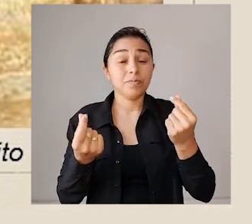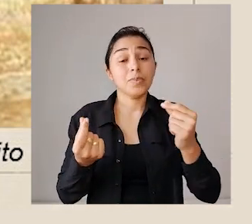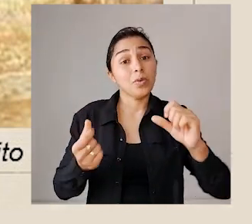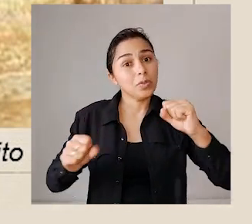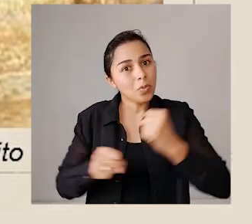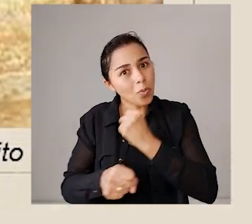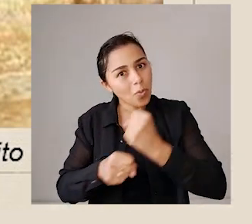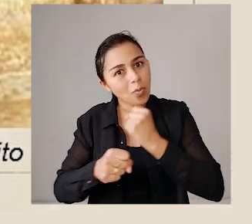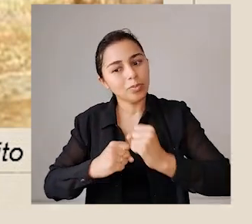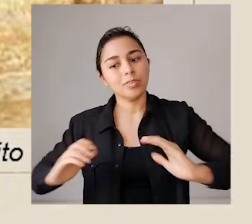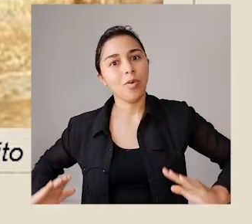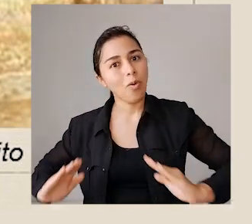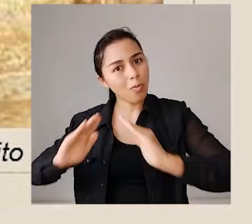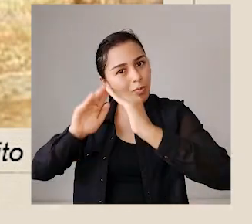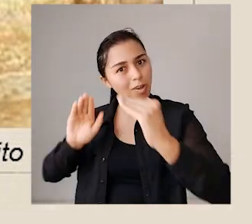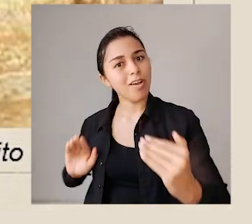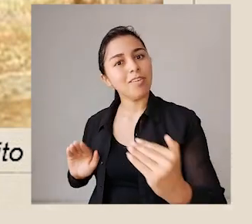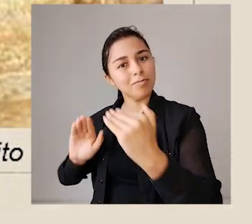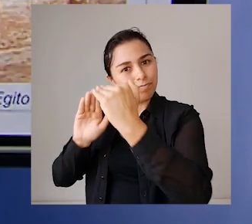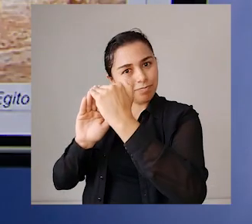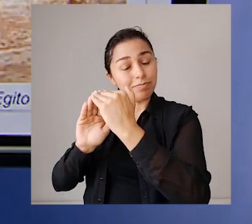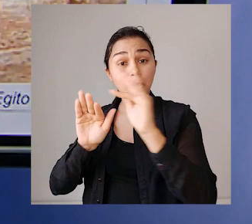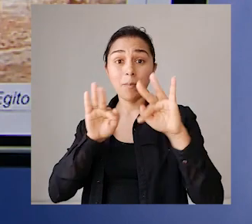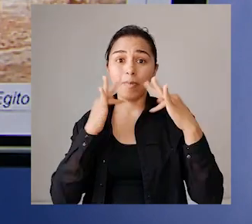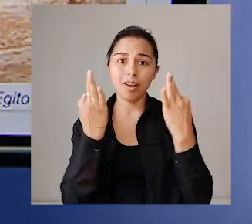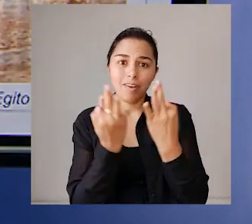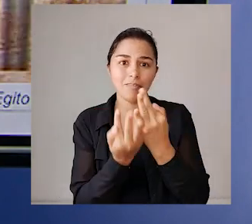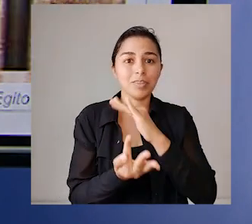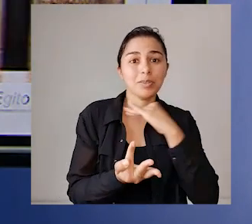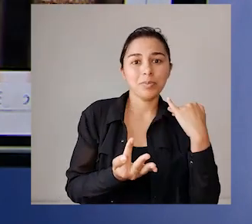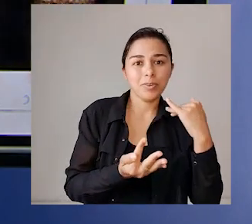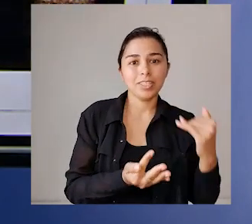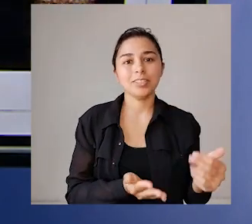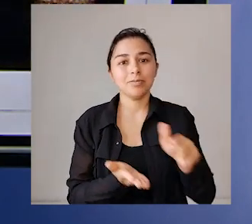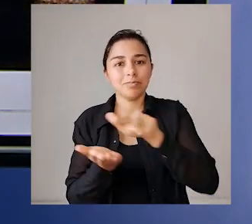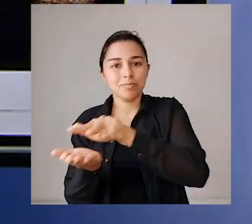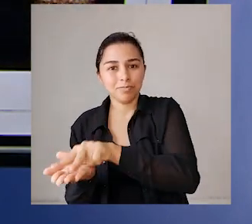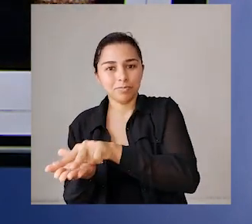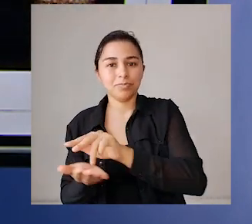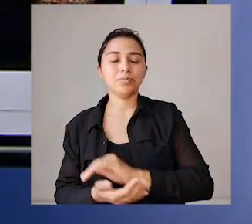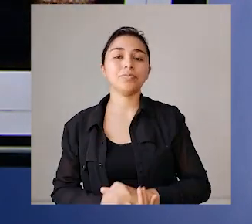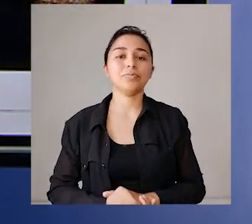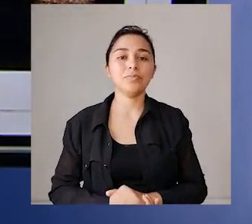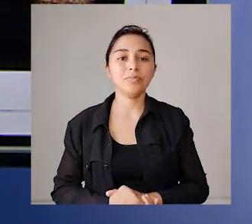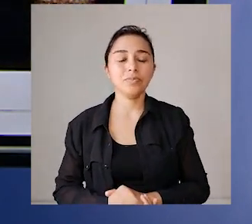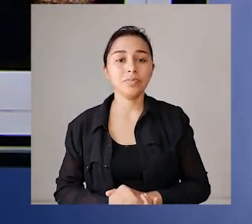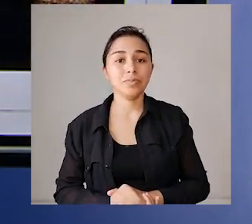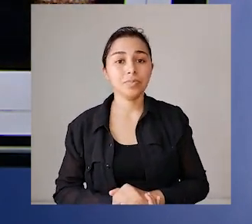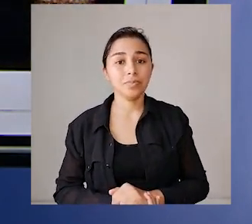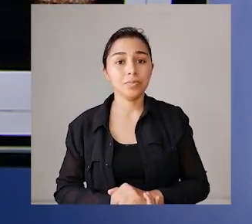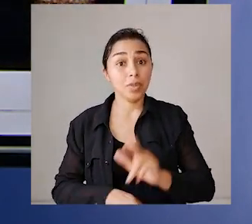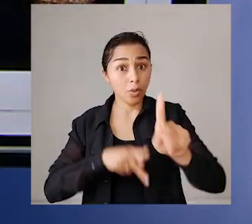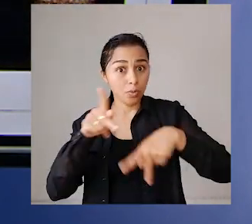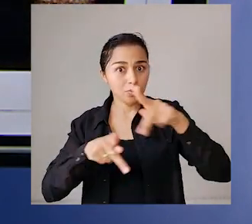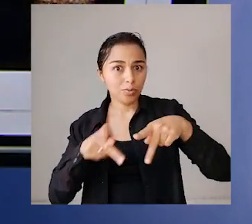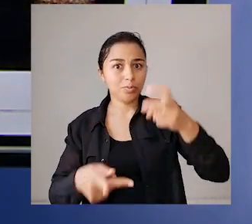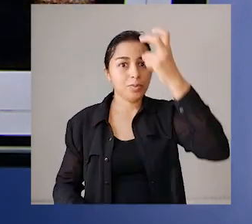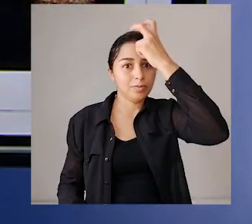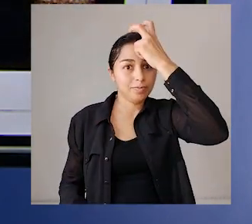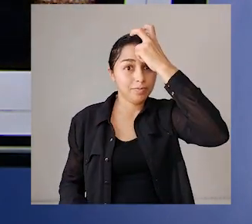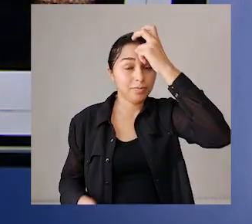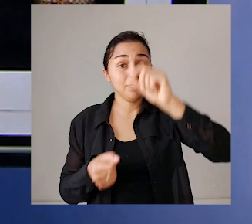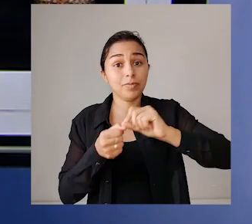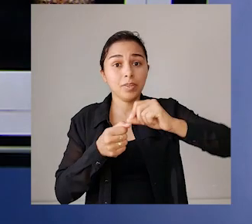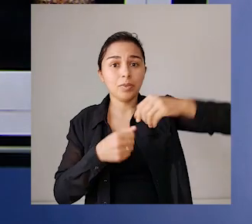para sepultar suas famílias, tá bom? E, como você sabe, os egípcios, eles mumificavam